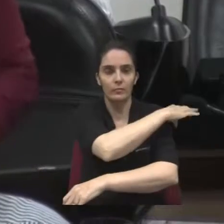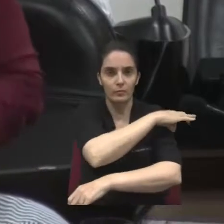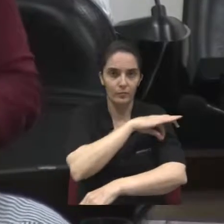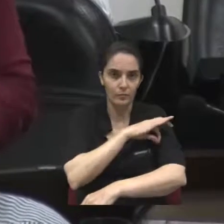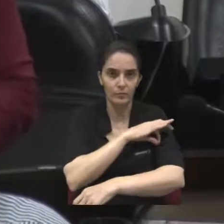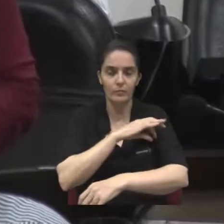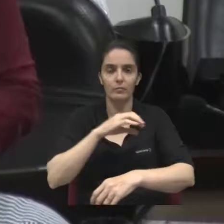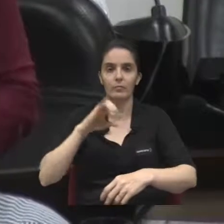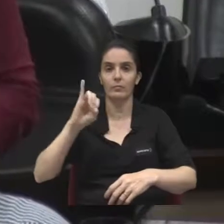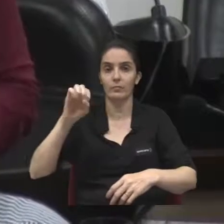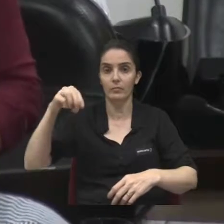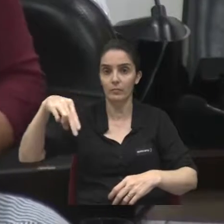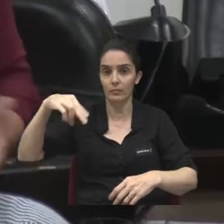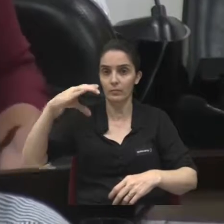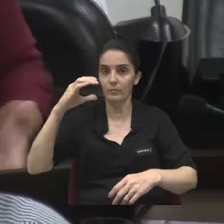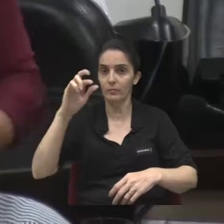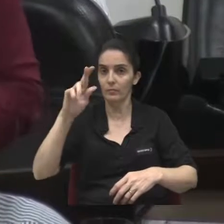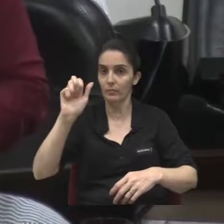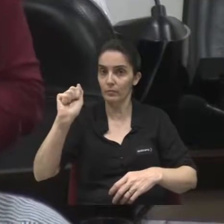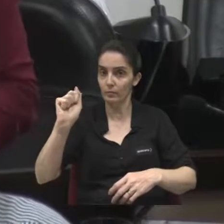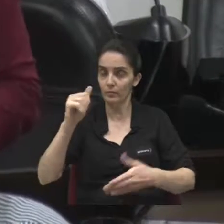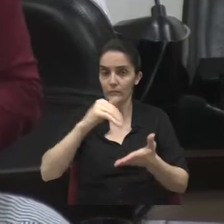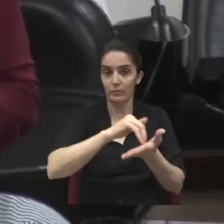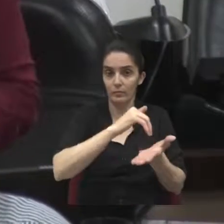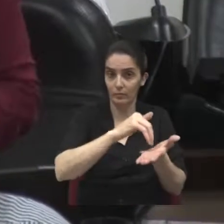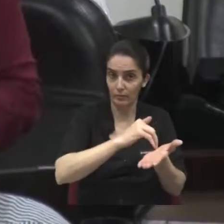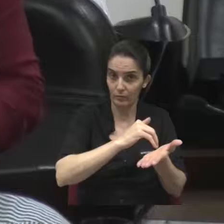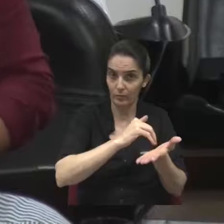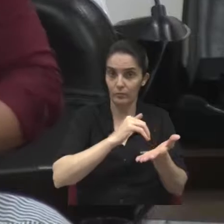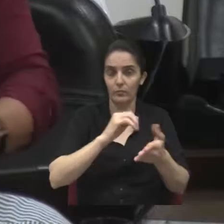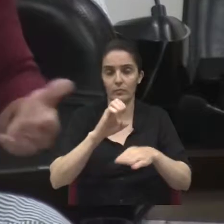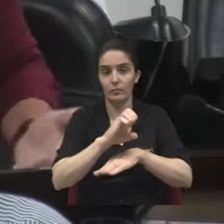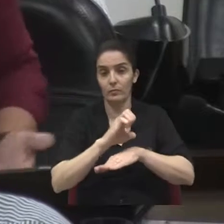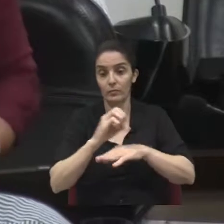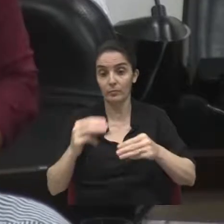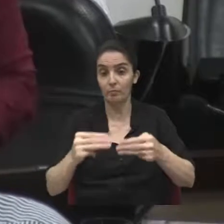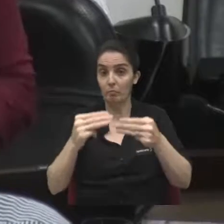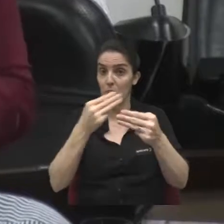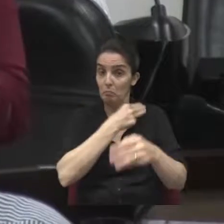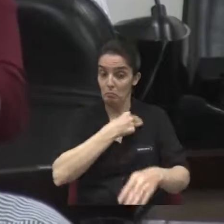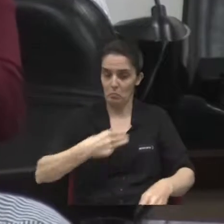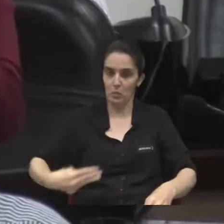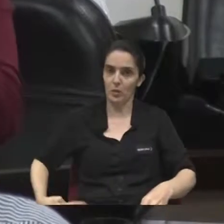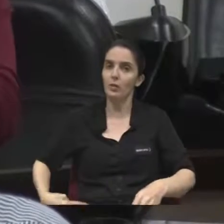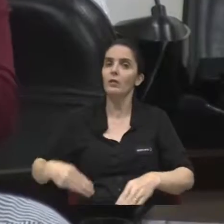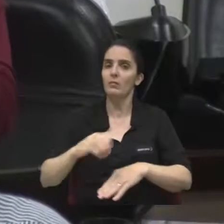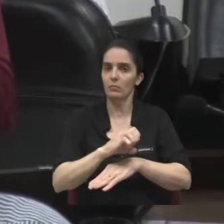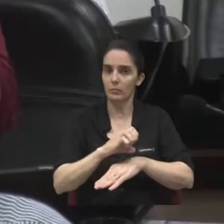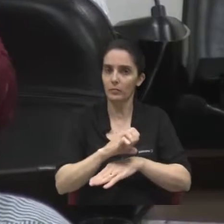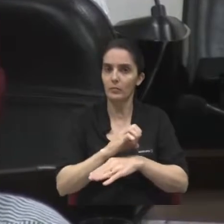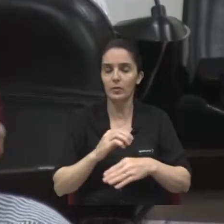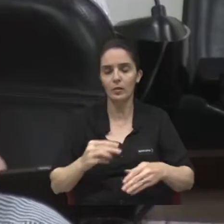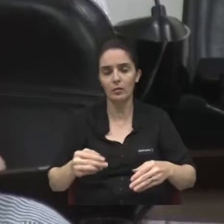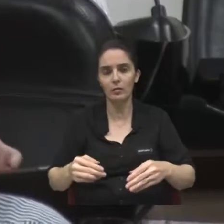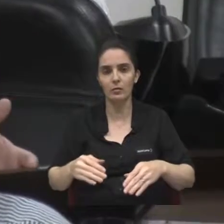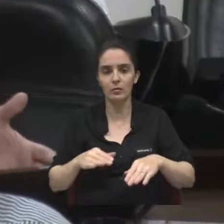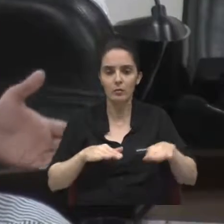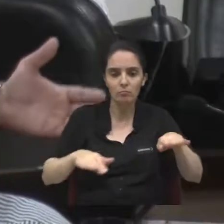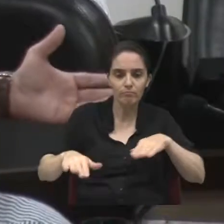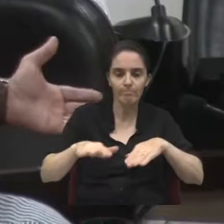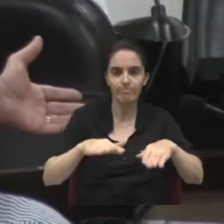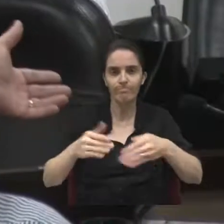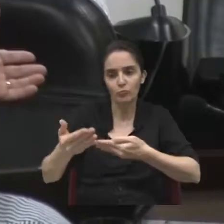secretário de Estado, ministro de Estado, e foi dessa forma que foi resolvida. E muito